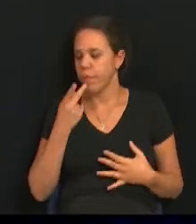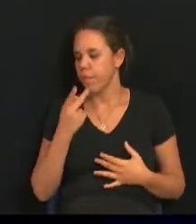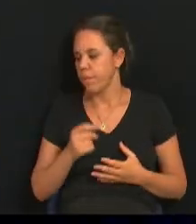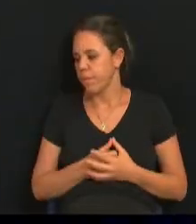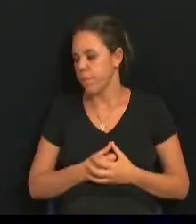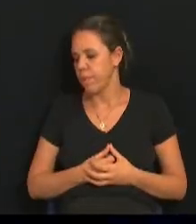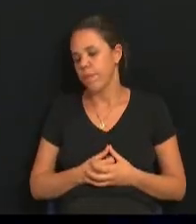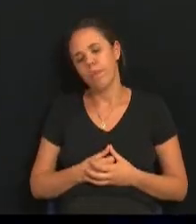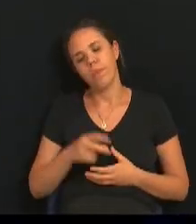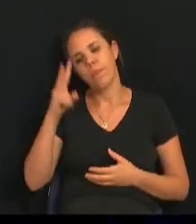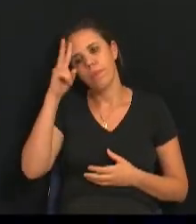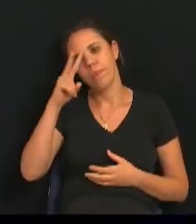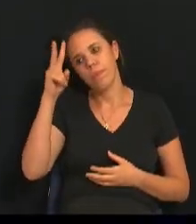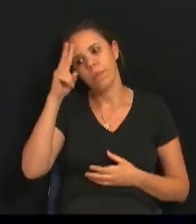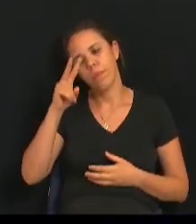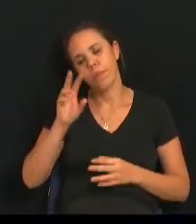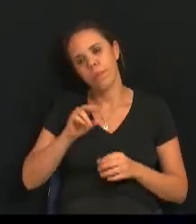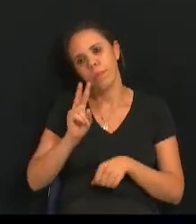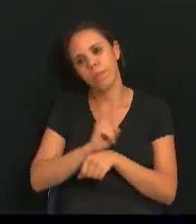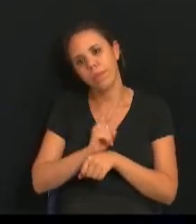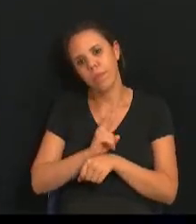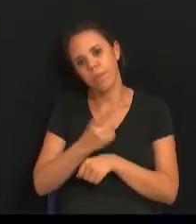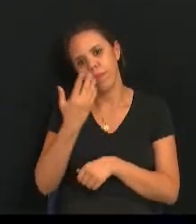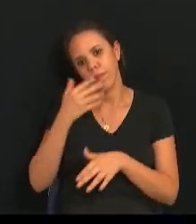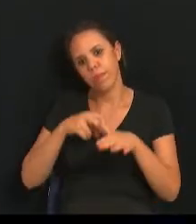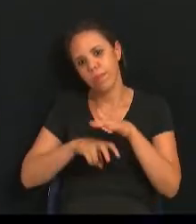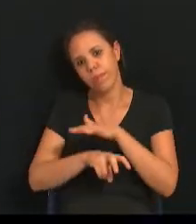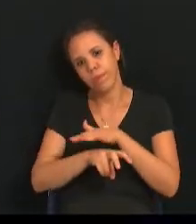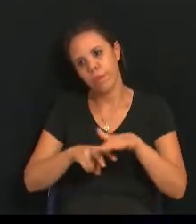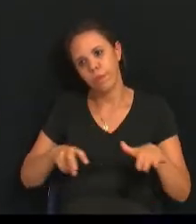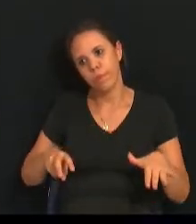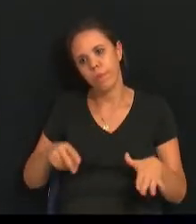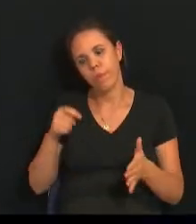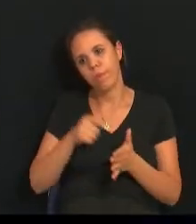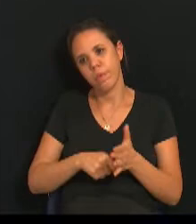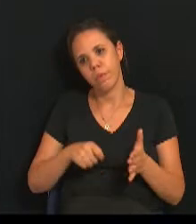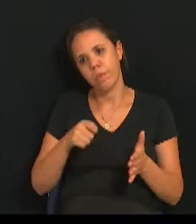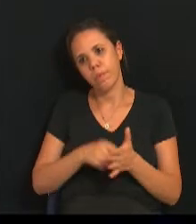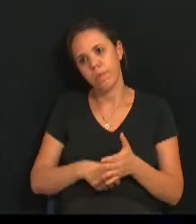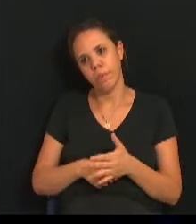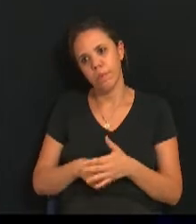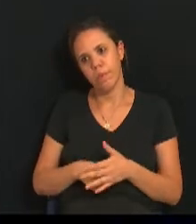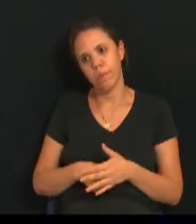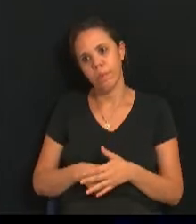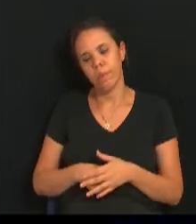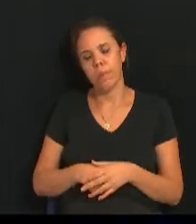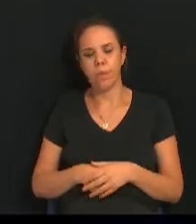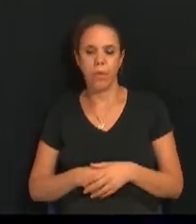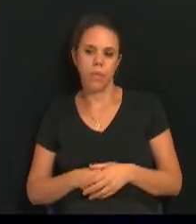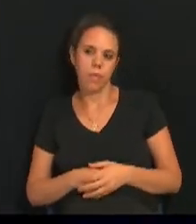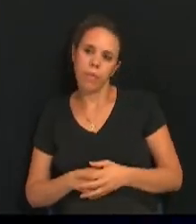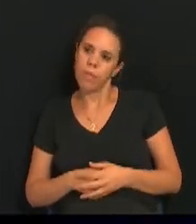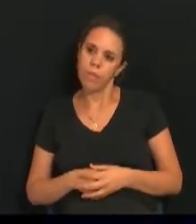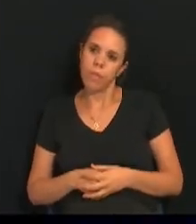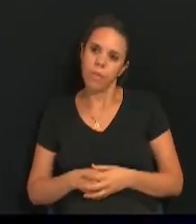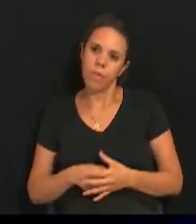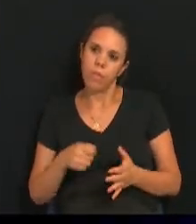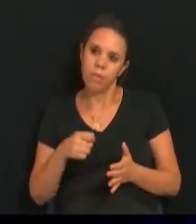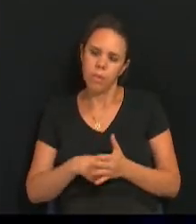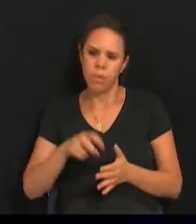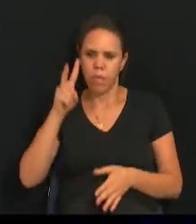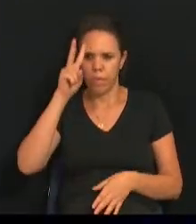da história das monitoras de educação infantil. A luta das monitoras e agentes de educação infantil é uma luta